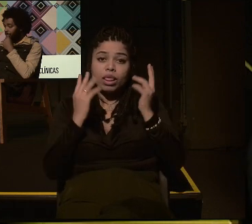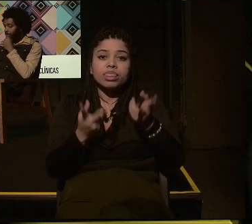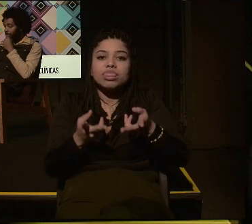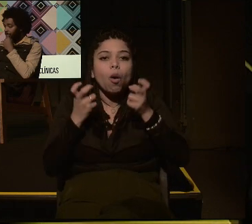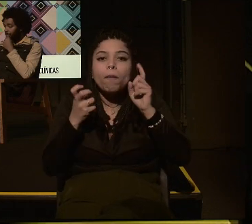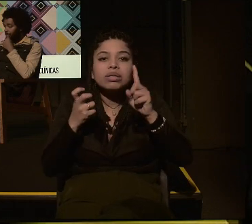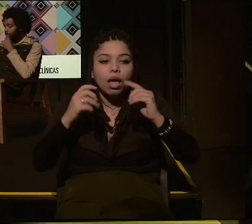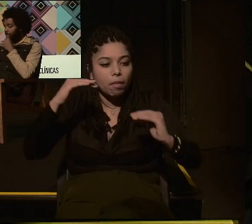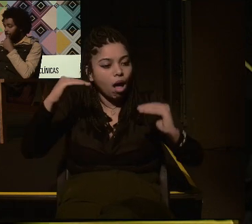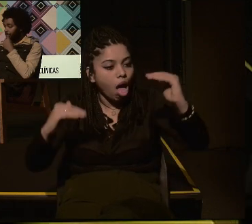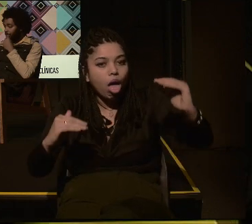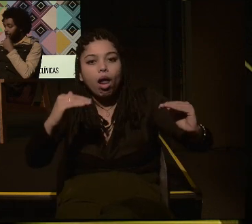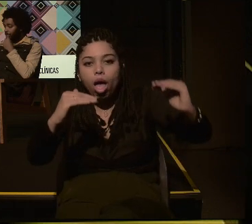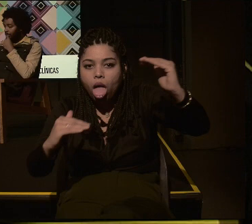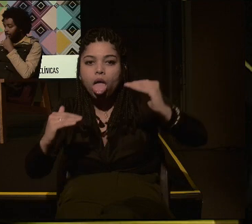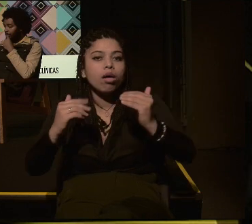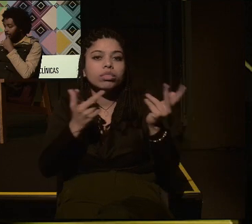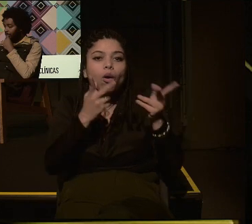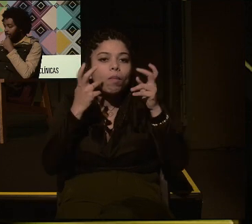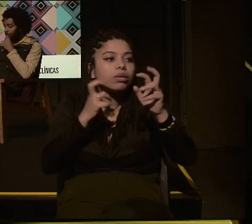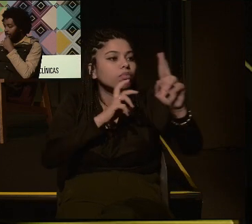que não vai tomando,